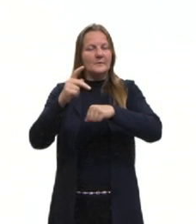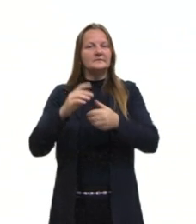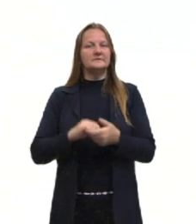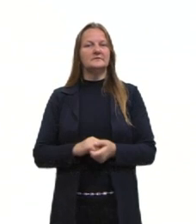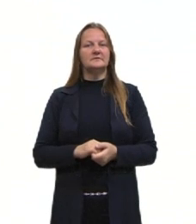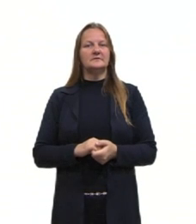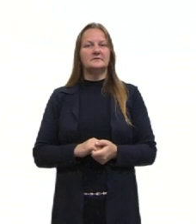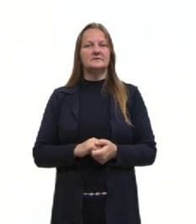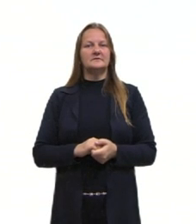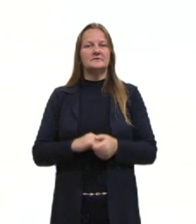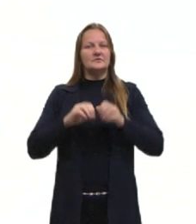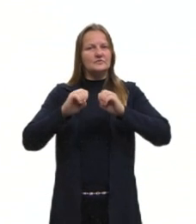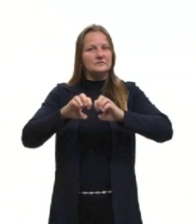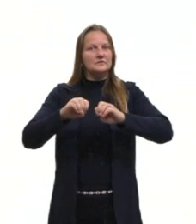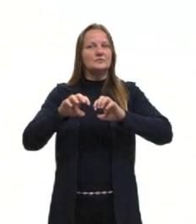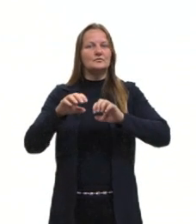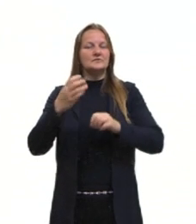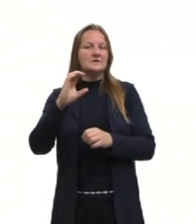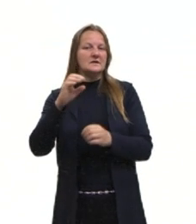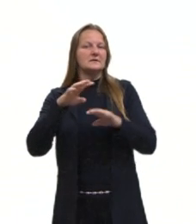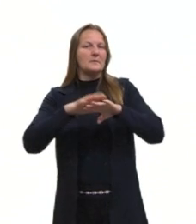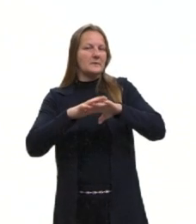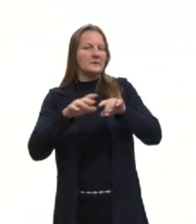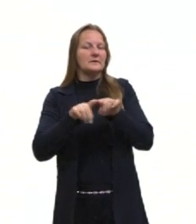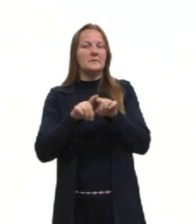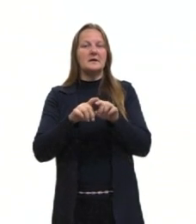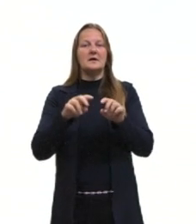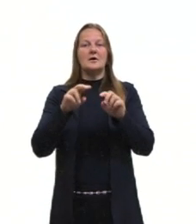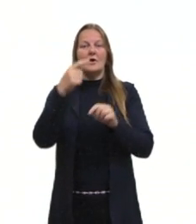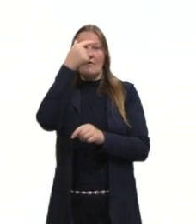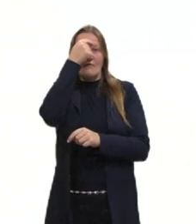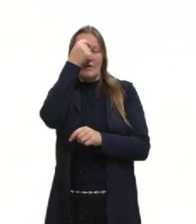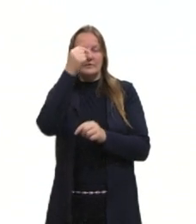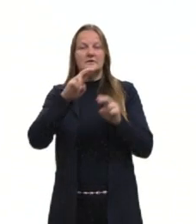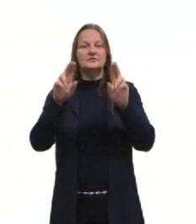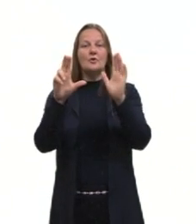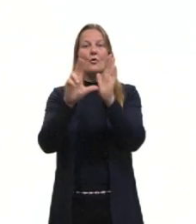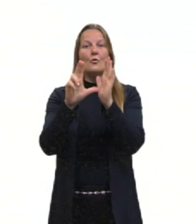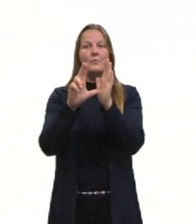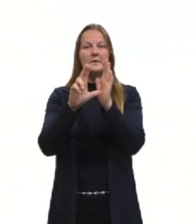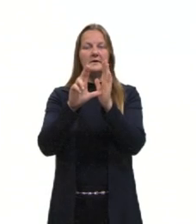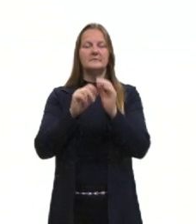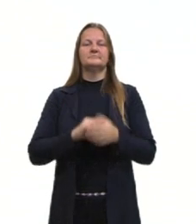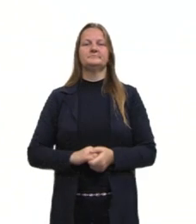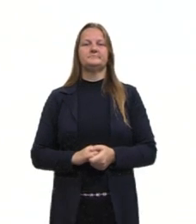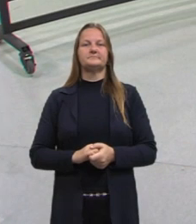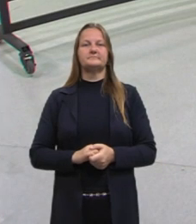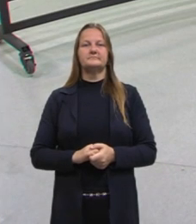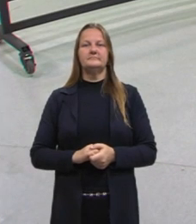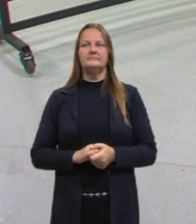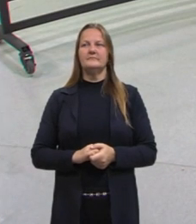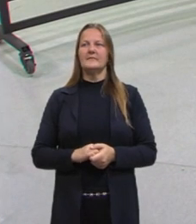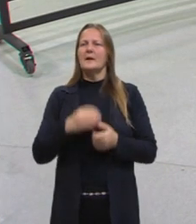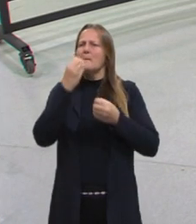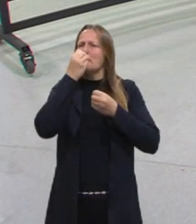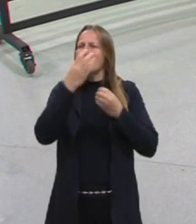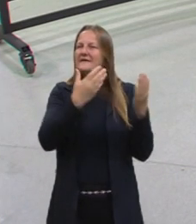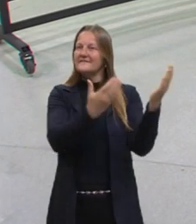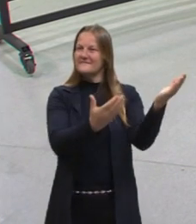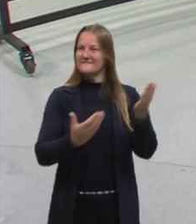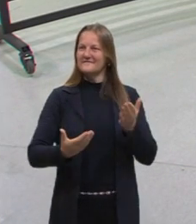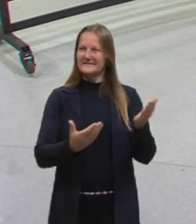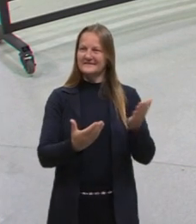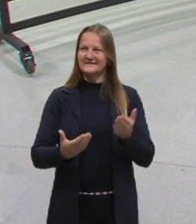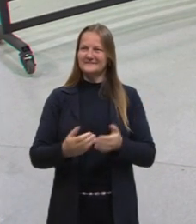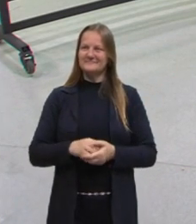de ensino de ciências e matemática da Universidade Luterana do Brasil seja bem-vinda professora Letícia